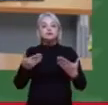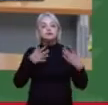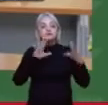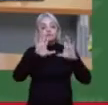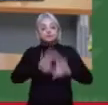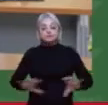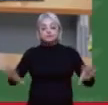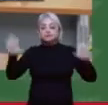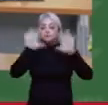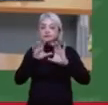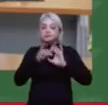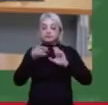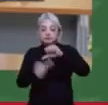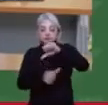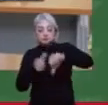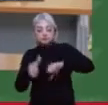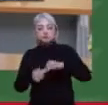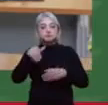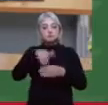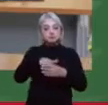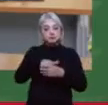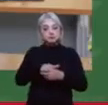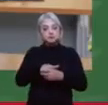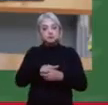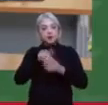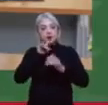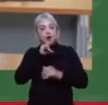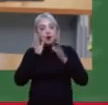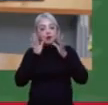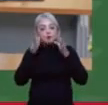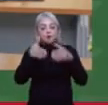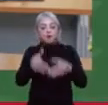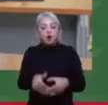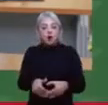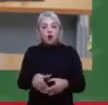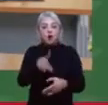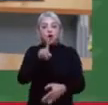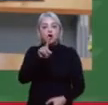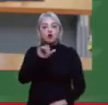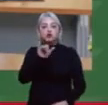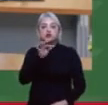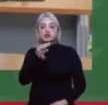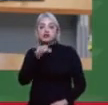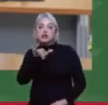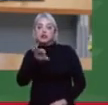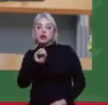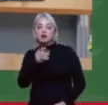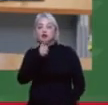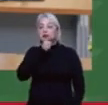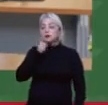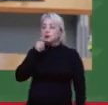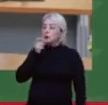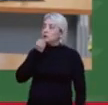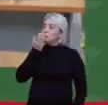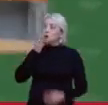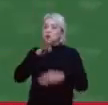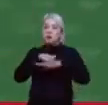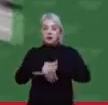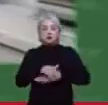conjuntura nessas mudanças eleitorais e com enfoque especial no tema distritão. Gleisi Hoffmann, boa noite.